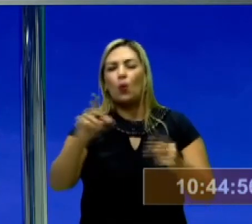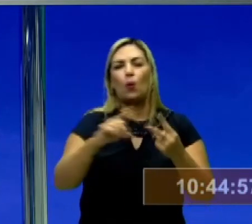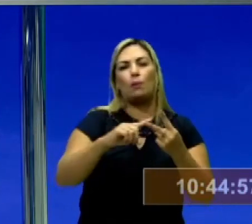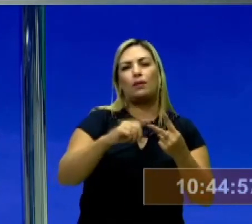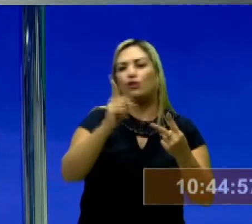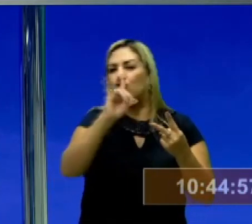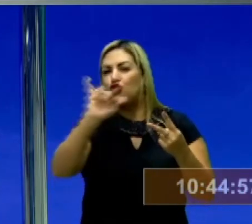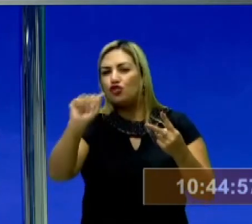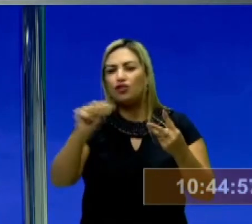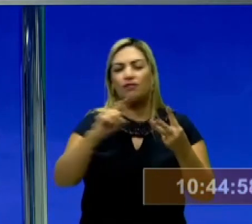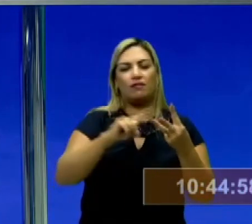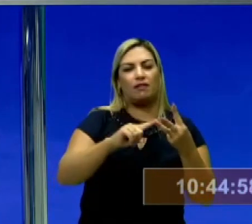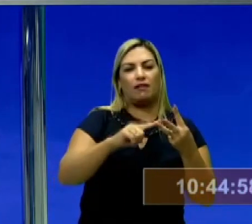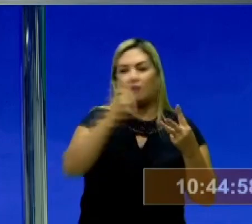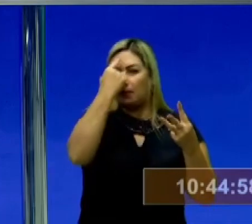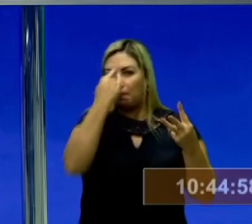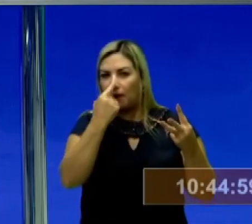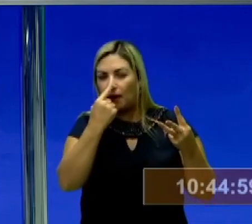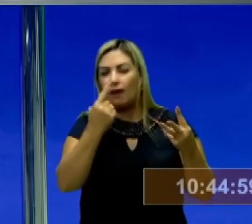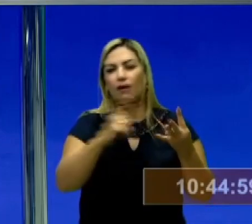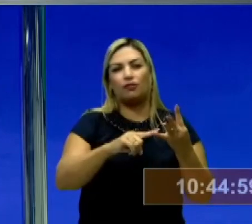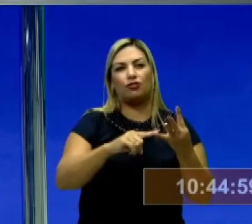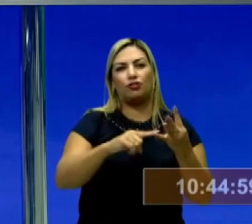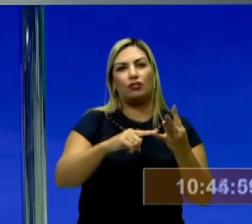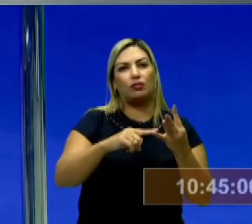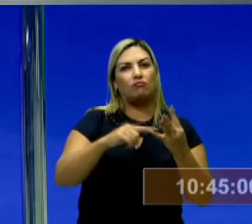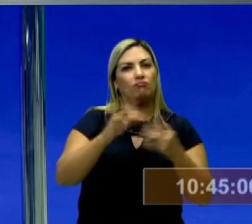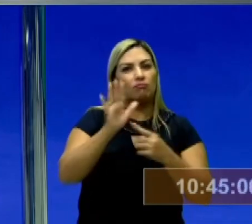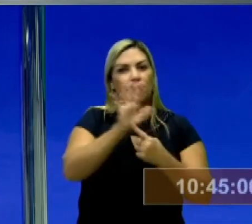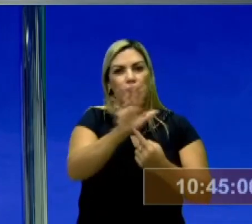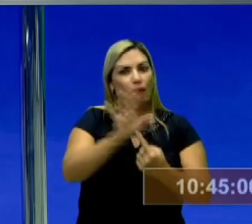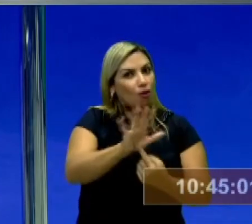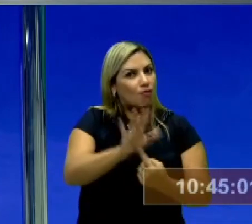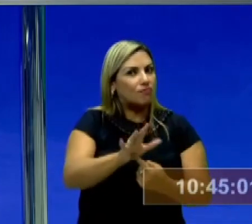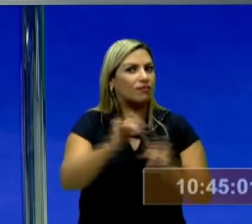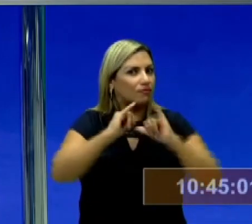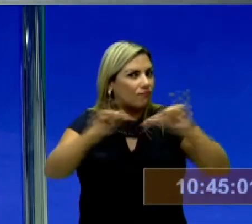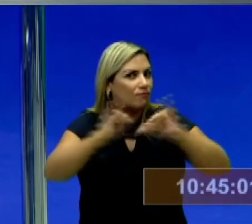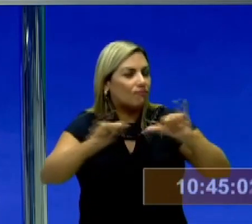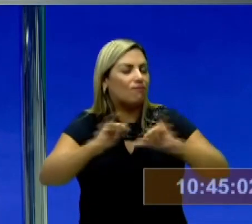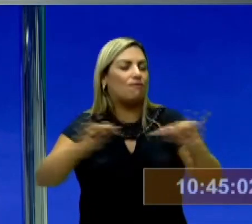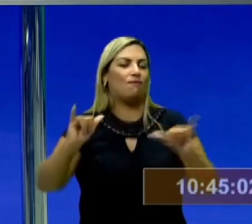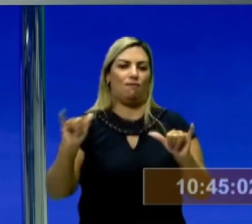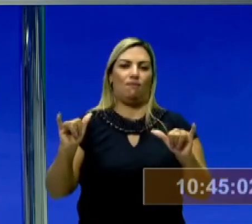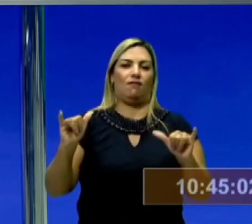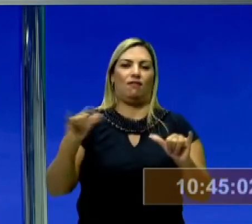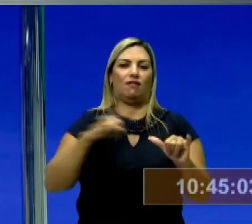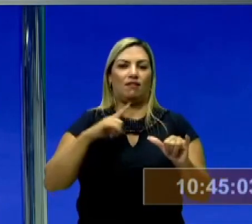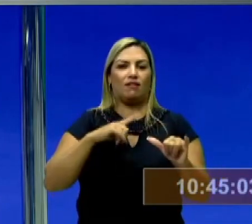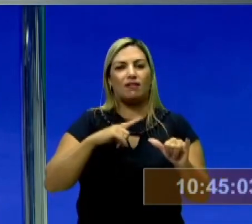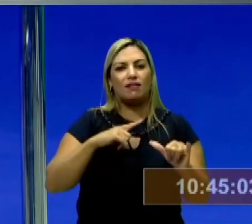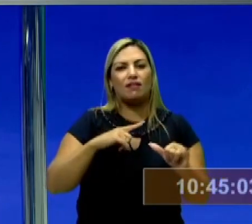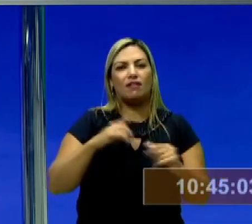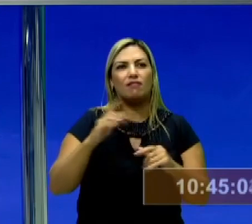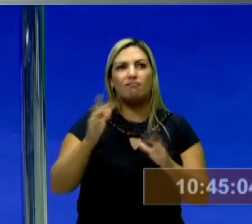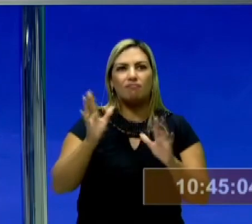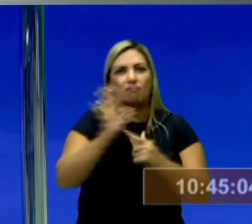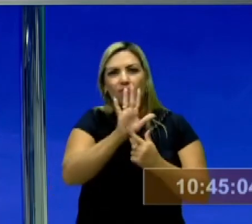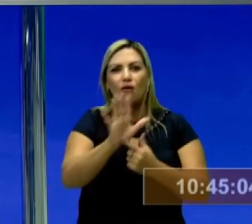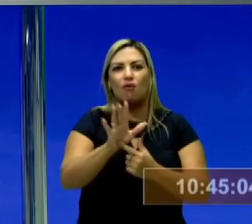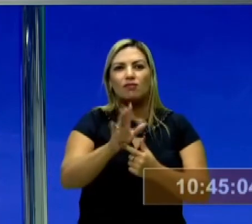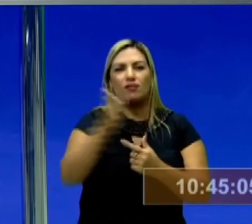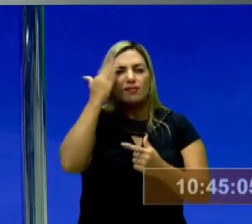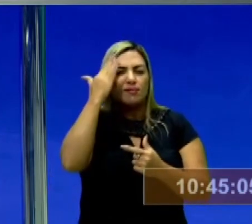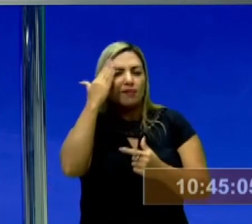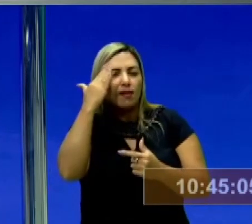imagem, qualquer tipo de pista informativa que esteja ali sendo identificada,